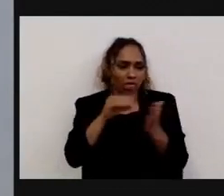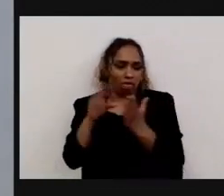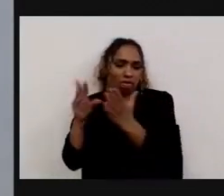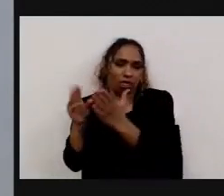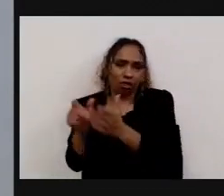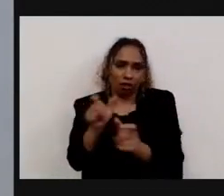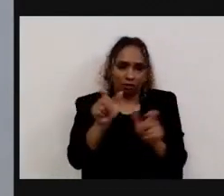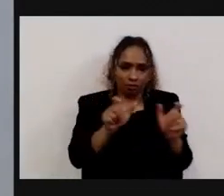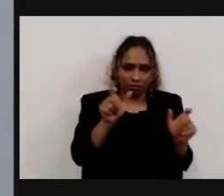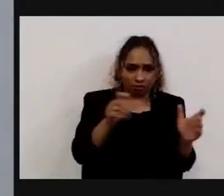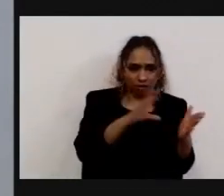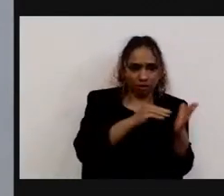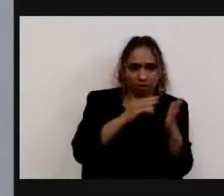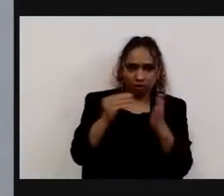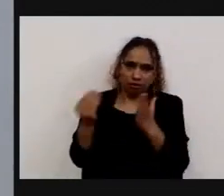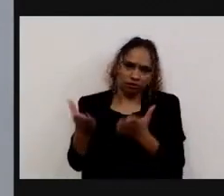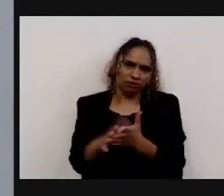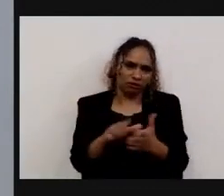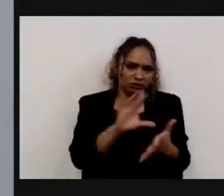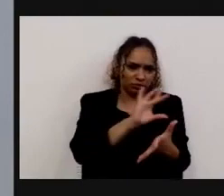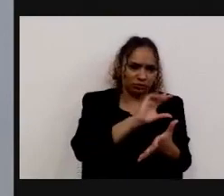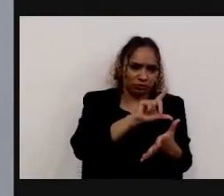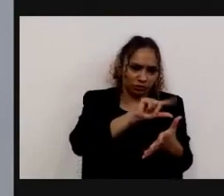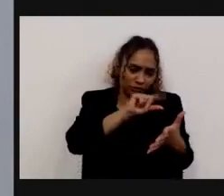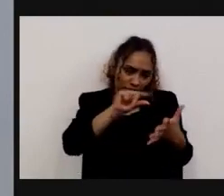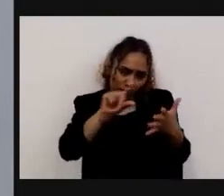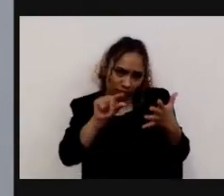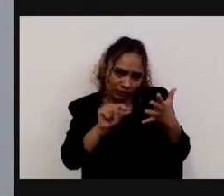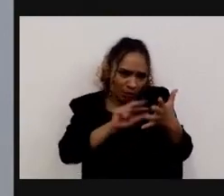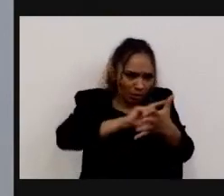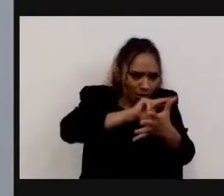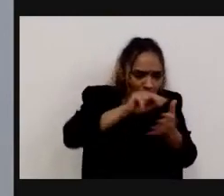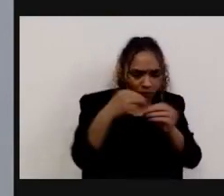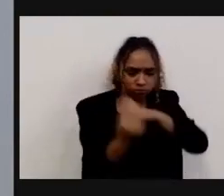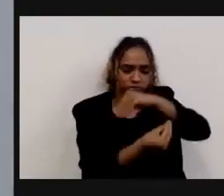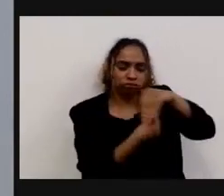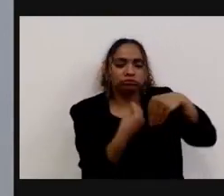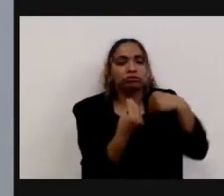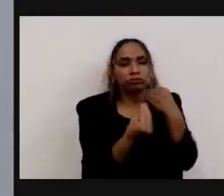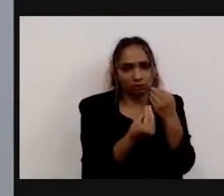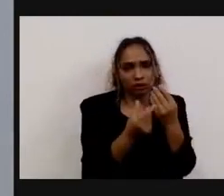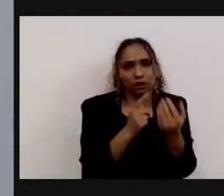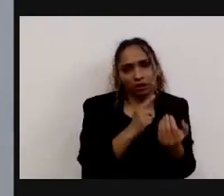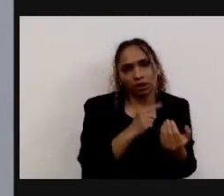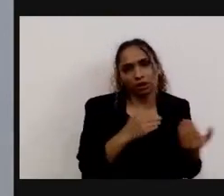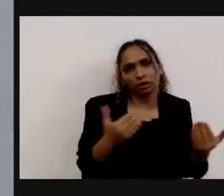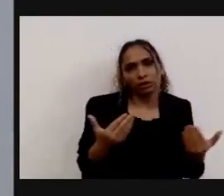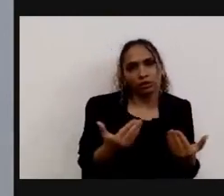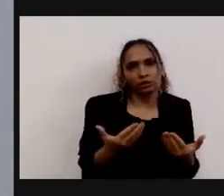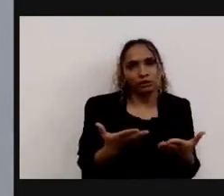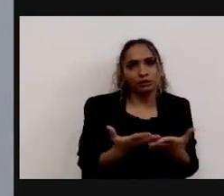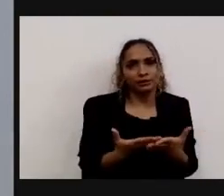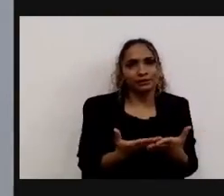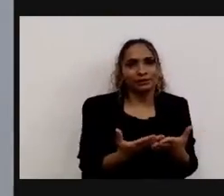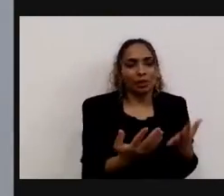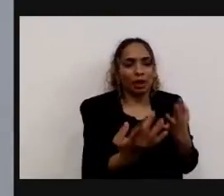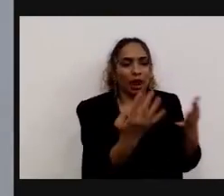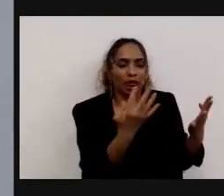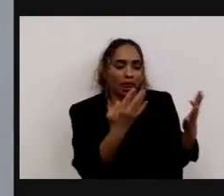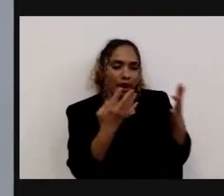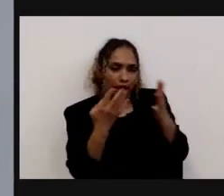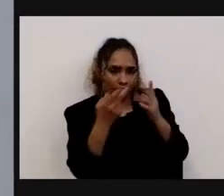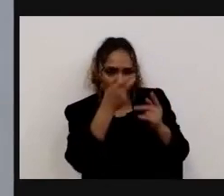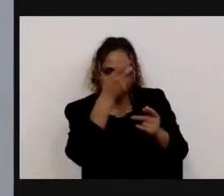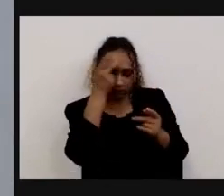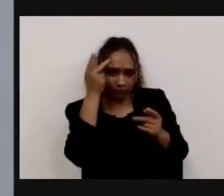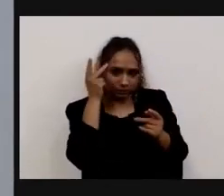das pessoas que já estão aqui vamos selecionar por diversidade é um critério que a gente vai ter agora e entraram várias pessoas